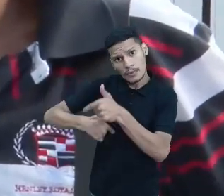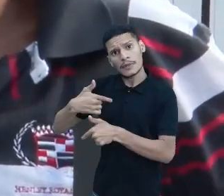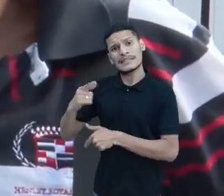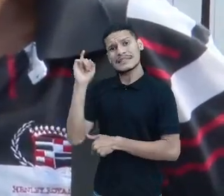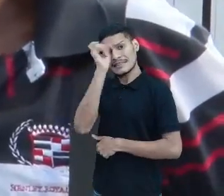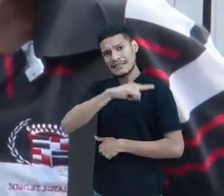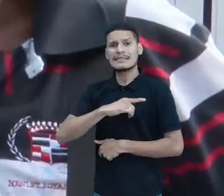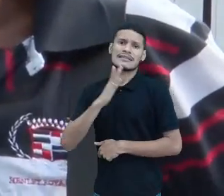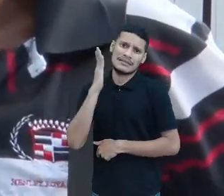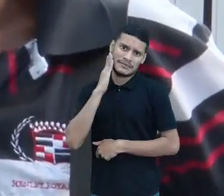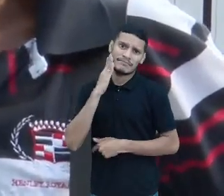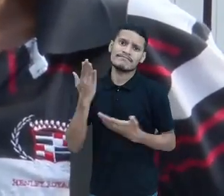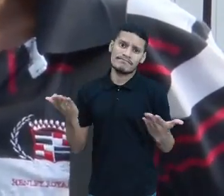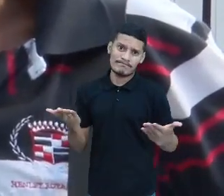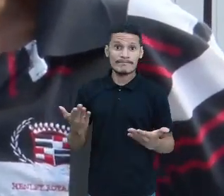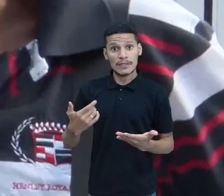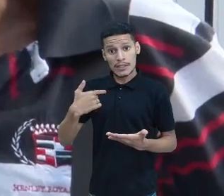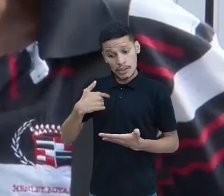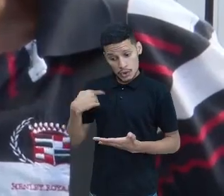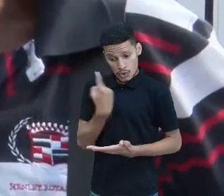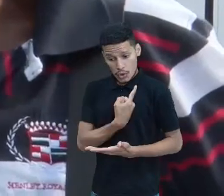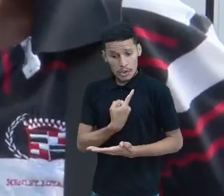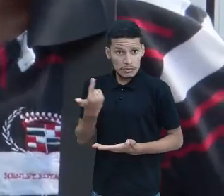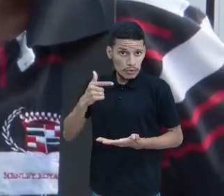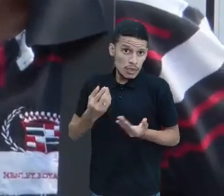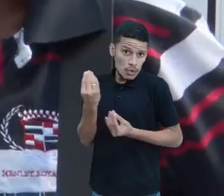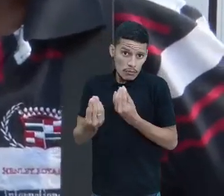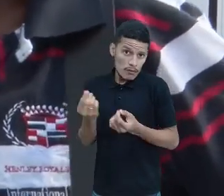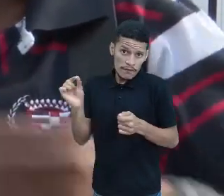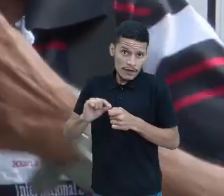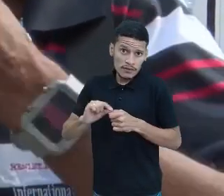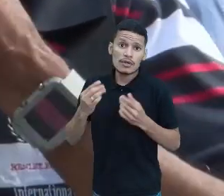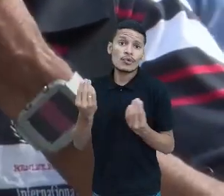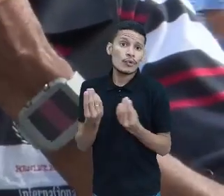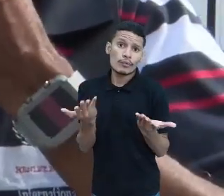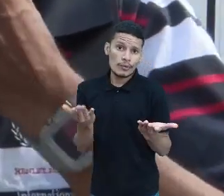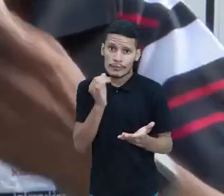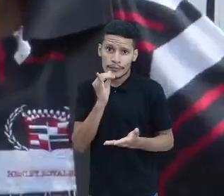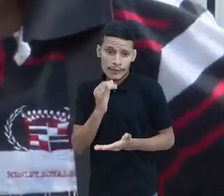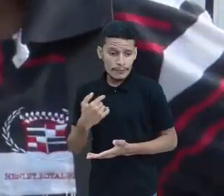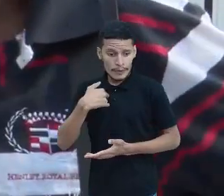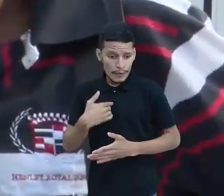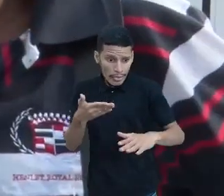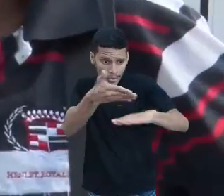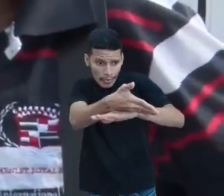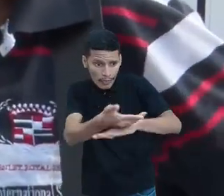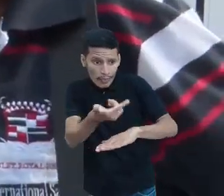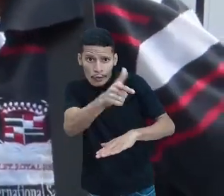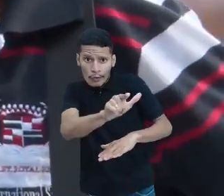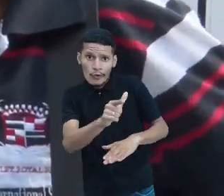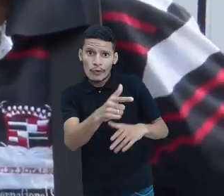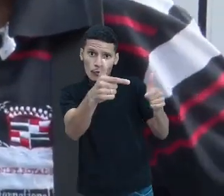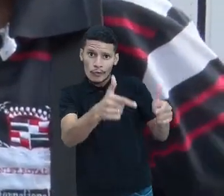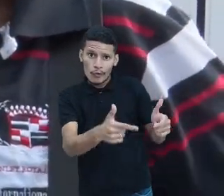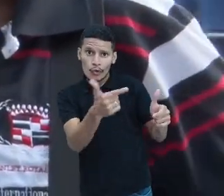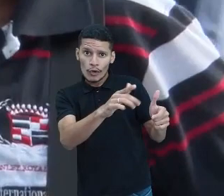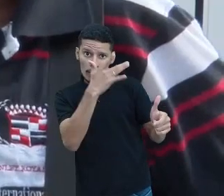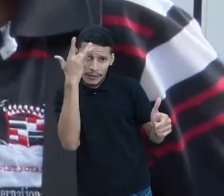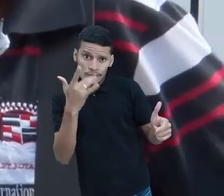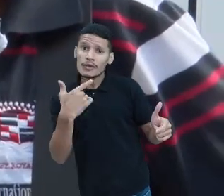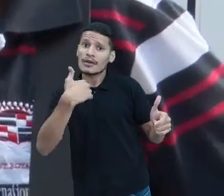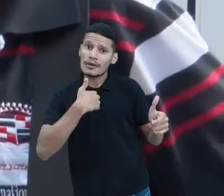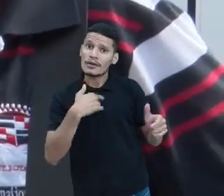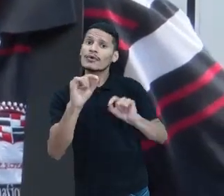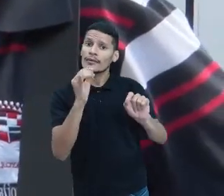difícil para a gente. E a gente não tem o que fazer para a gente não pegar, não quer dos outros, nem fazer uma vaga com